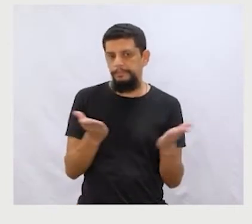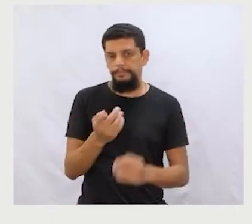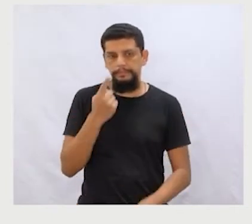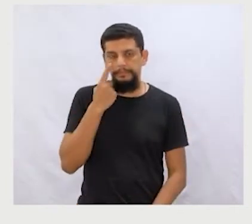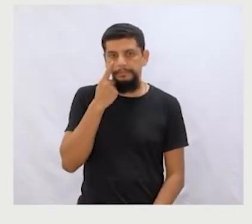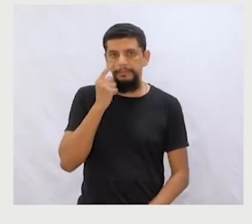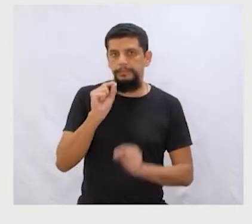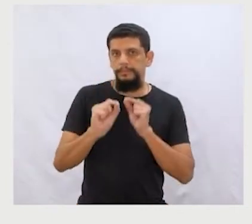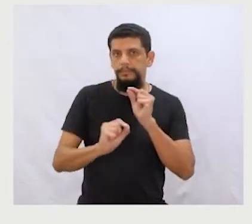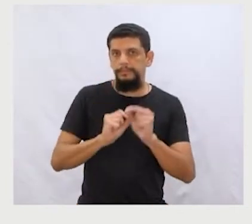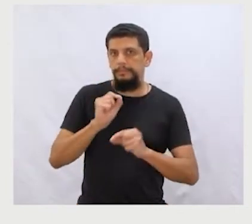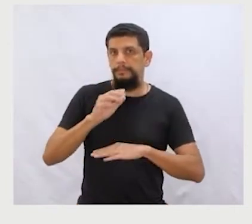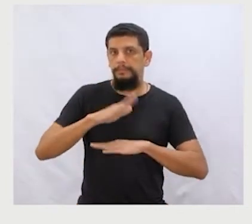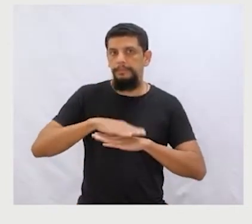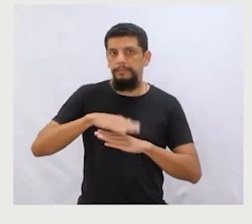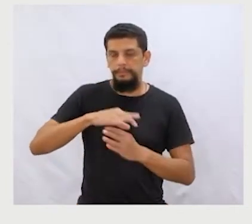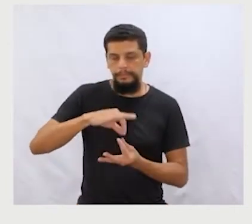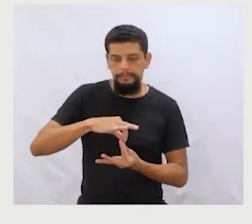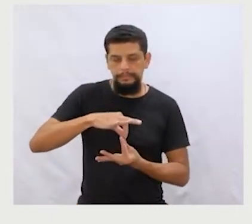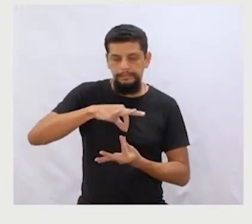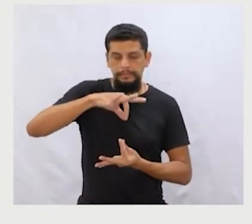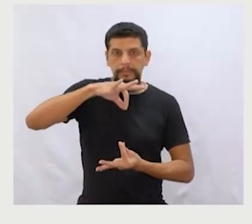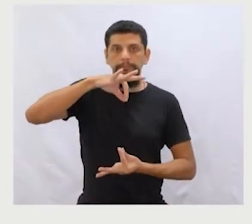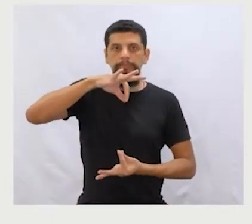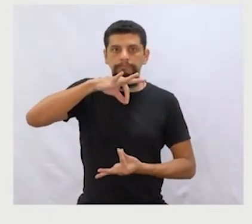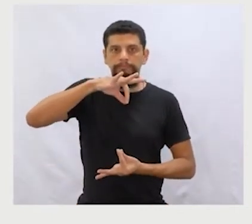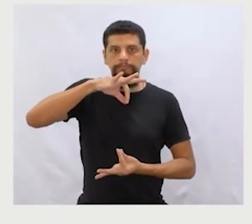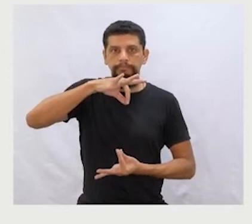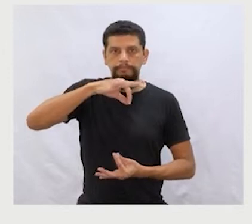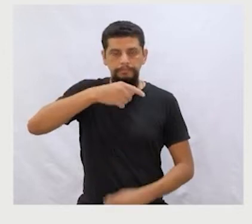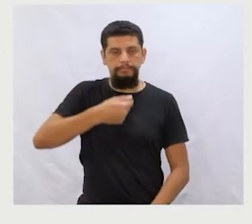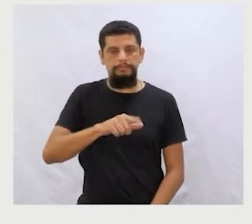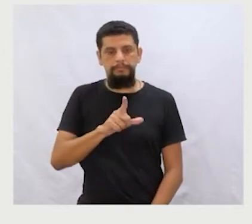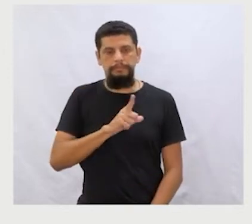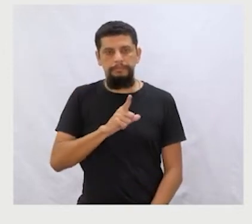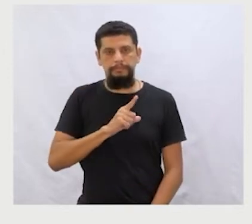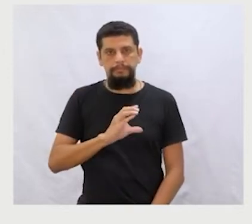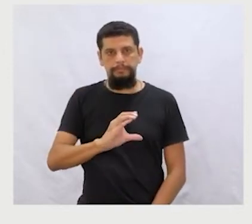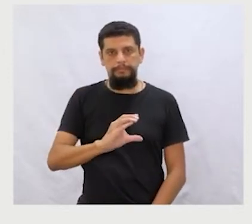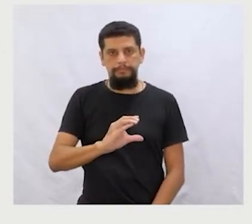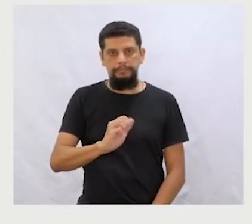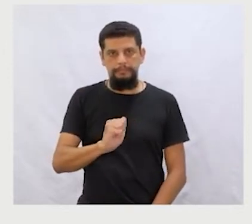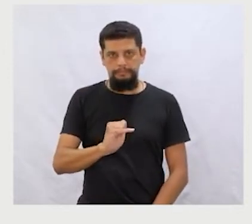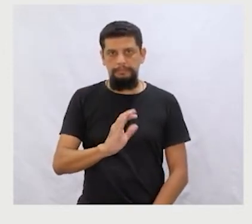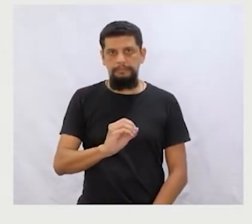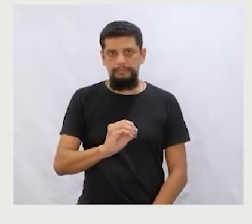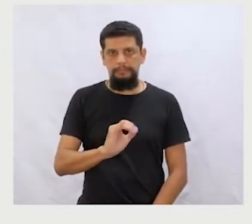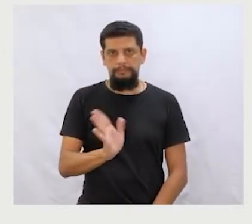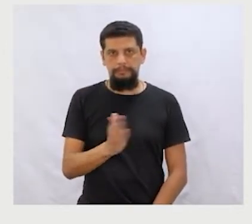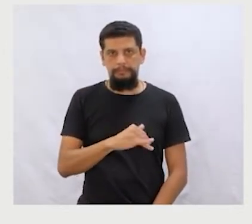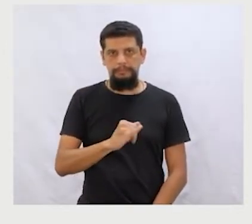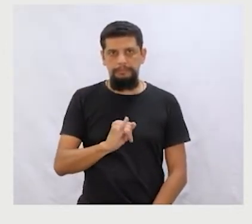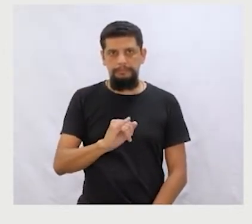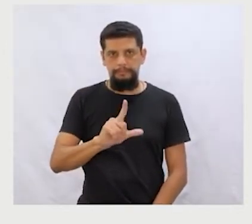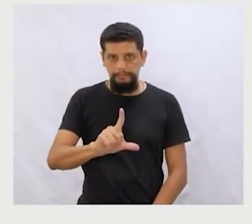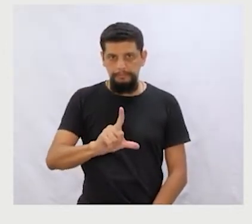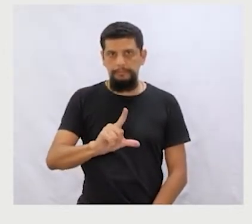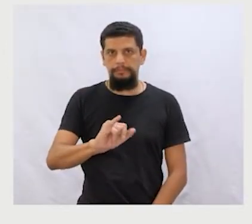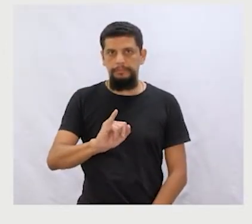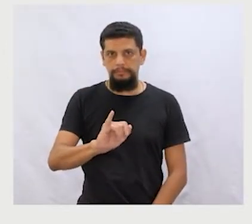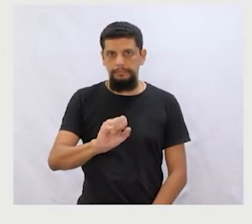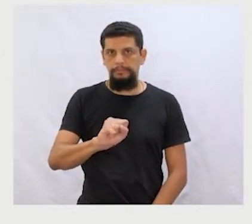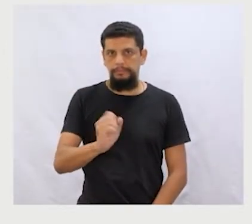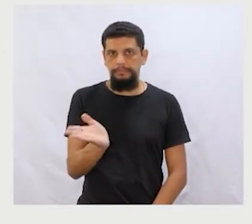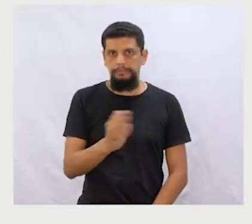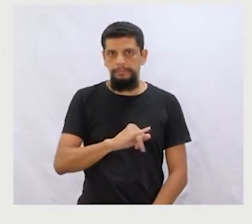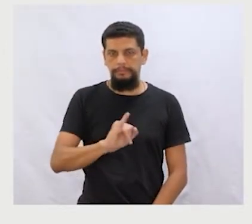Então, ali, ó, quem é mais alto? Nós temos o Caio, a Lia